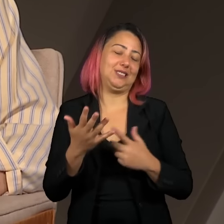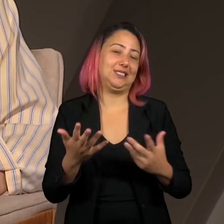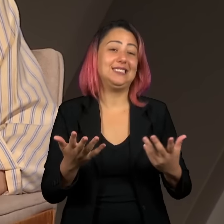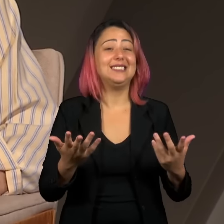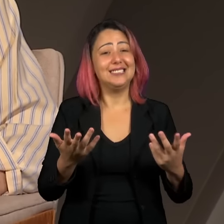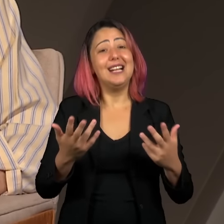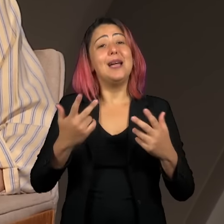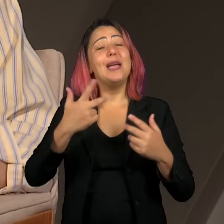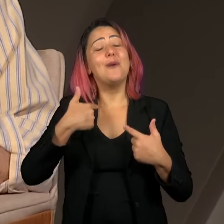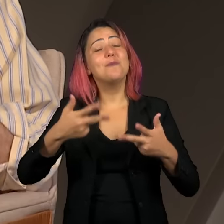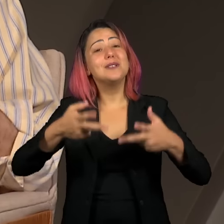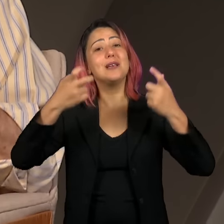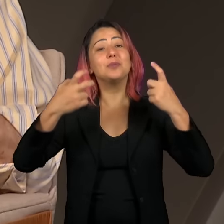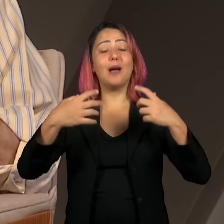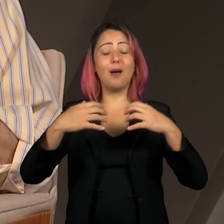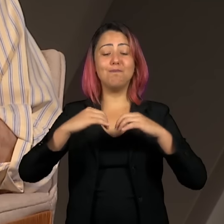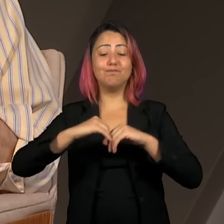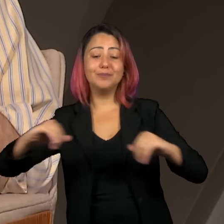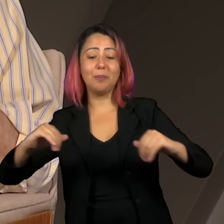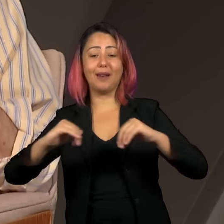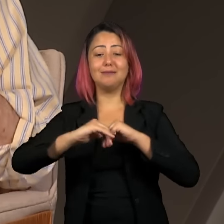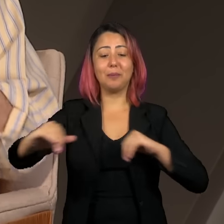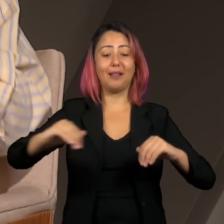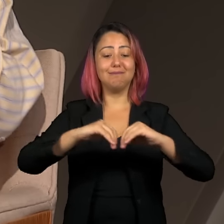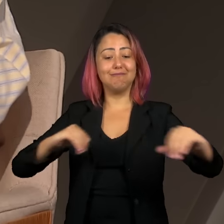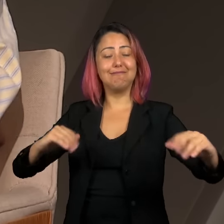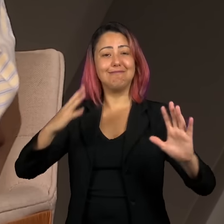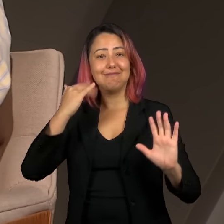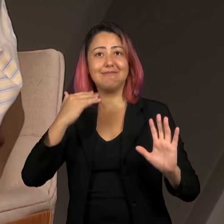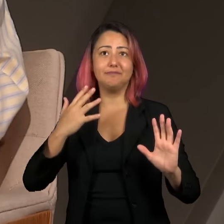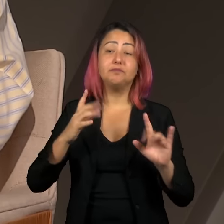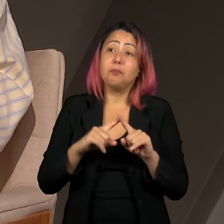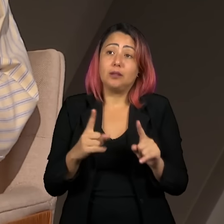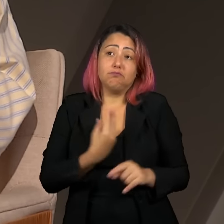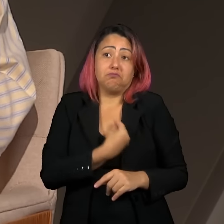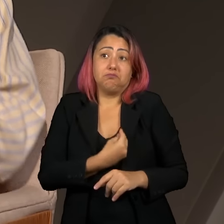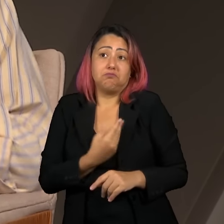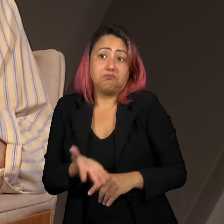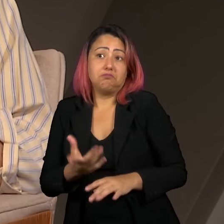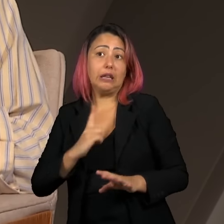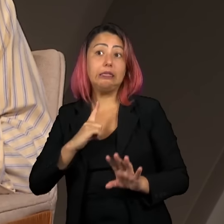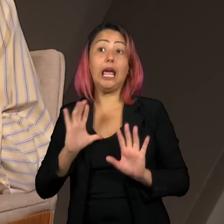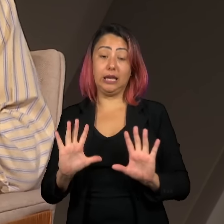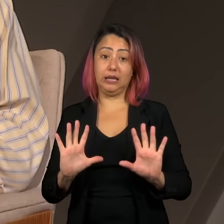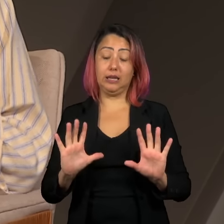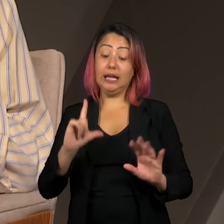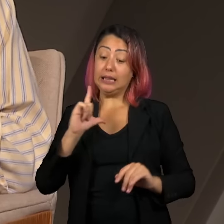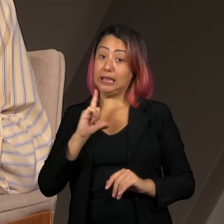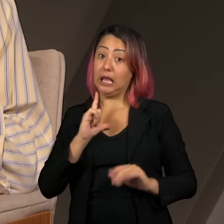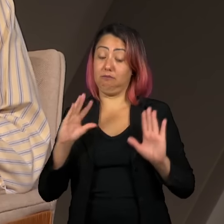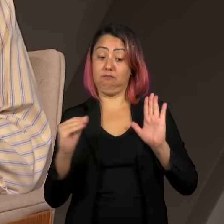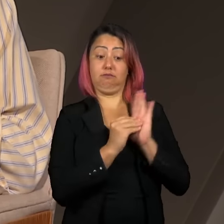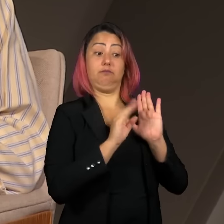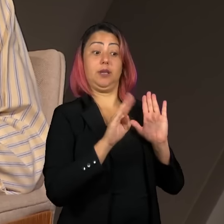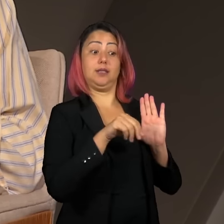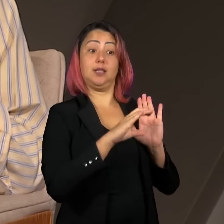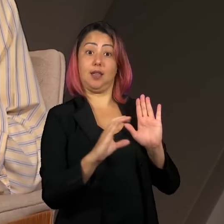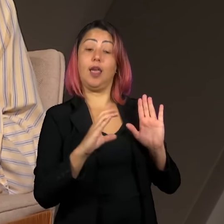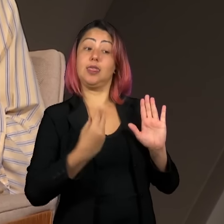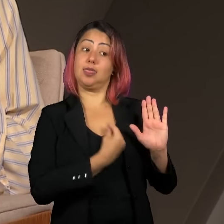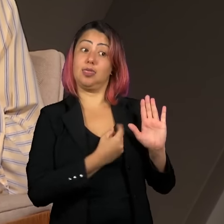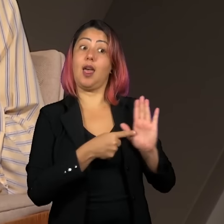muito desarticulada embora né Essas coisas estão lá uhum elas ela né isso a